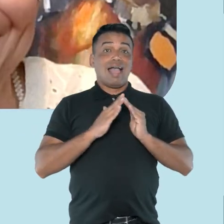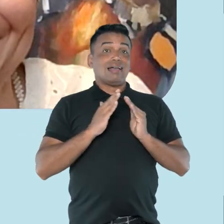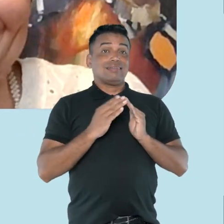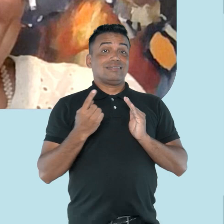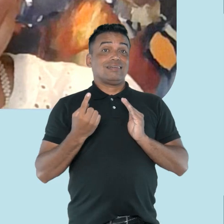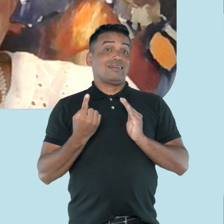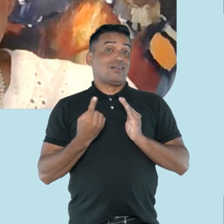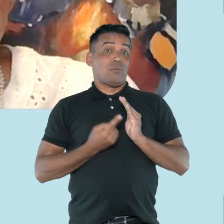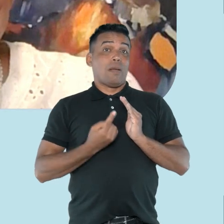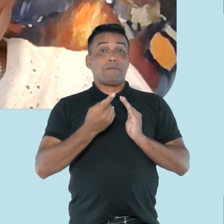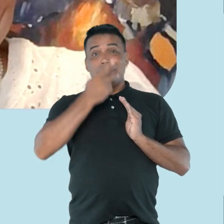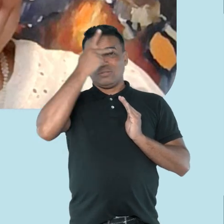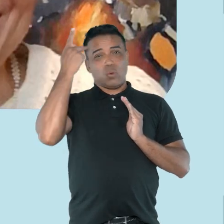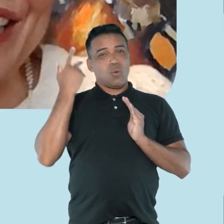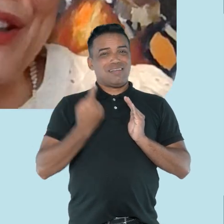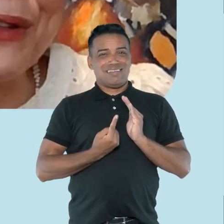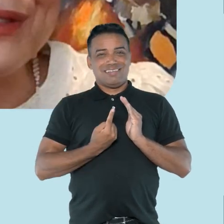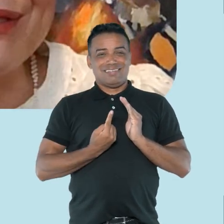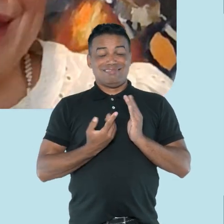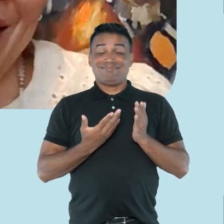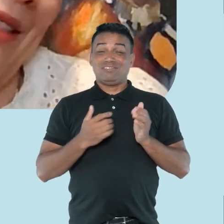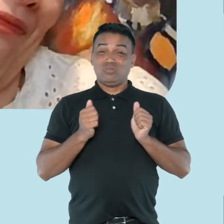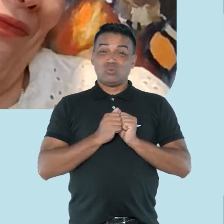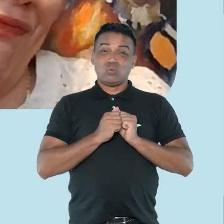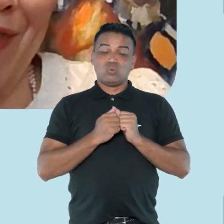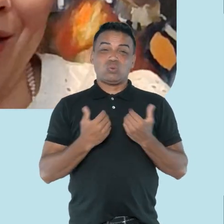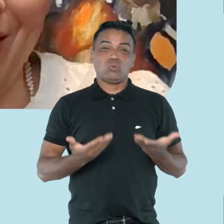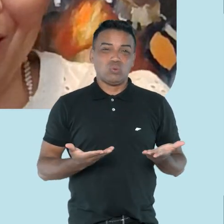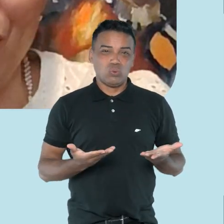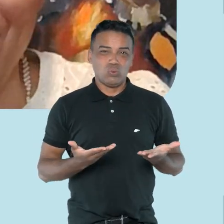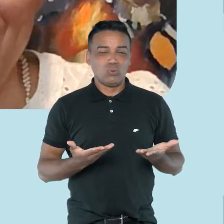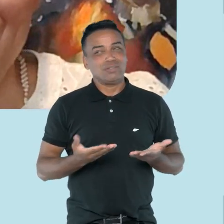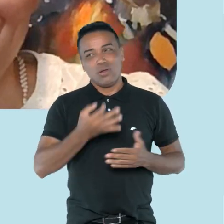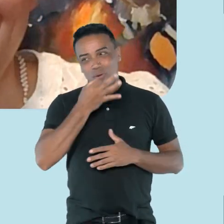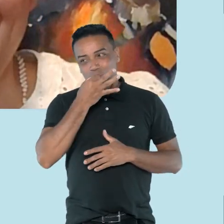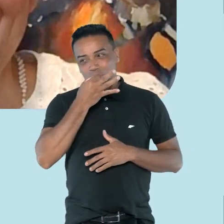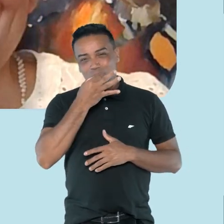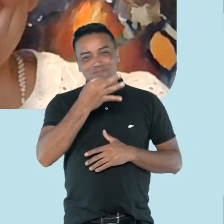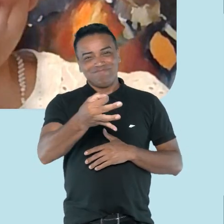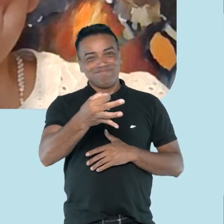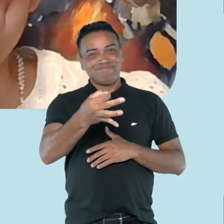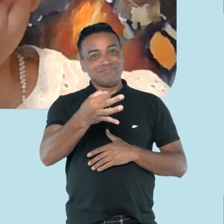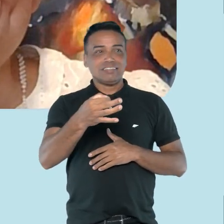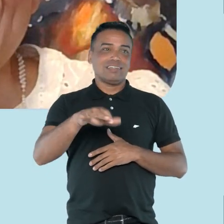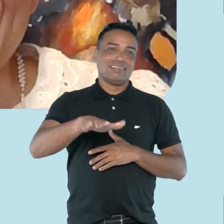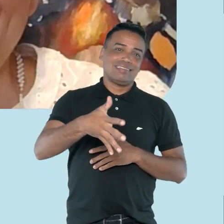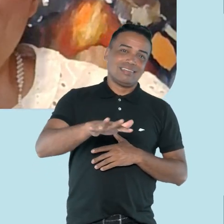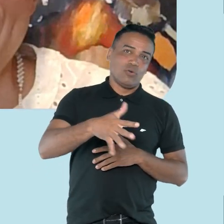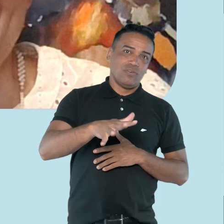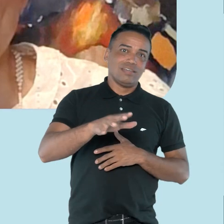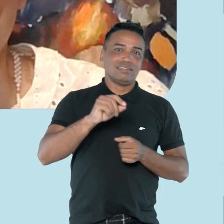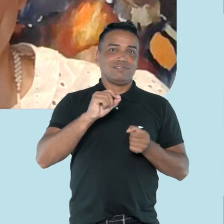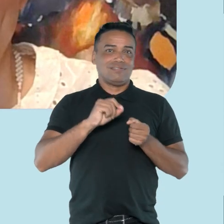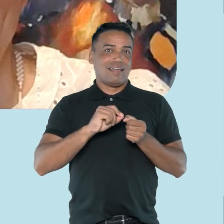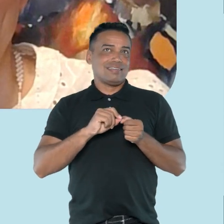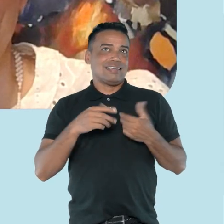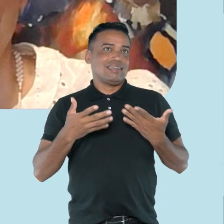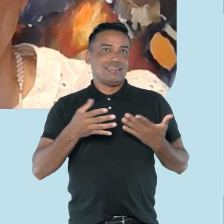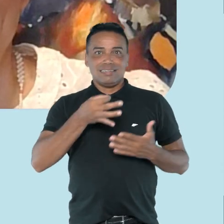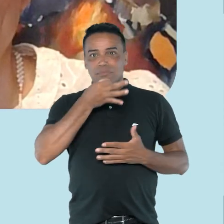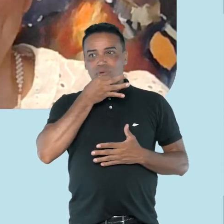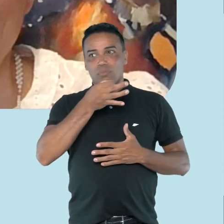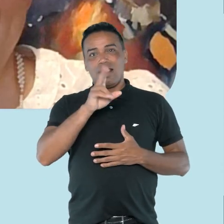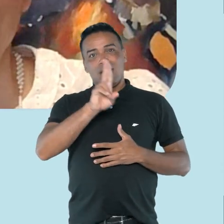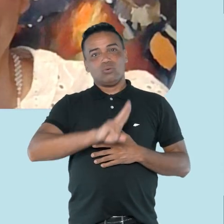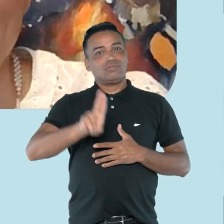pessoa. Sim. Então, eu acho que talvez seja,